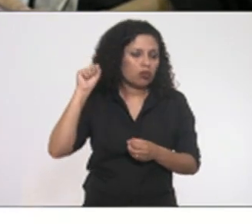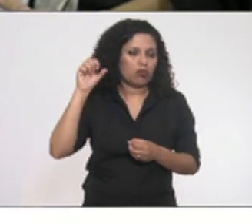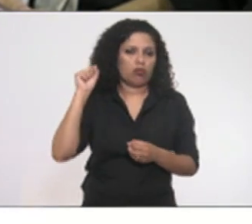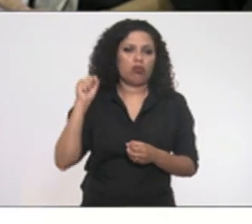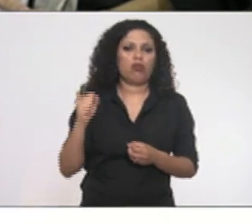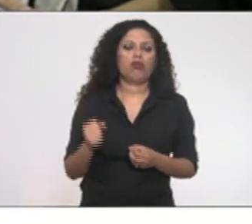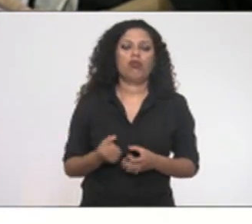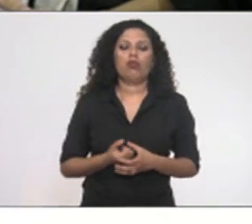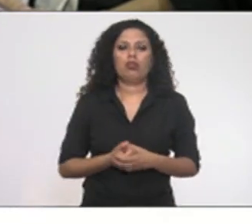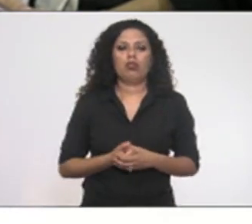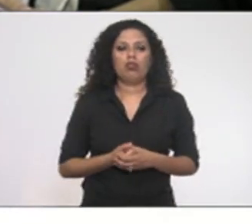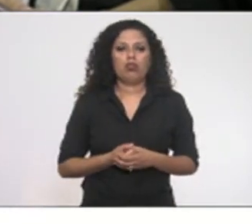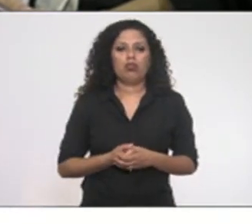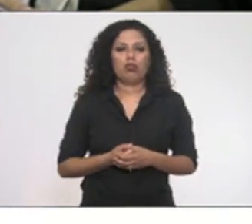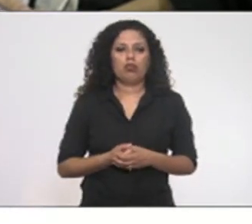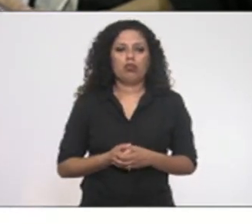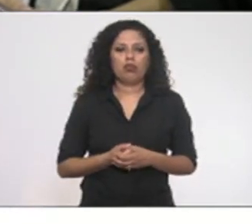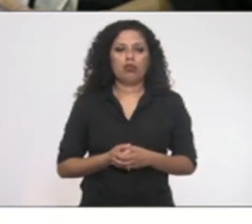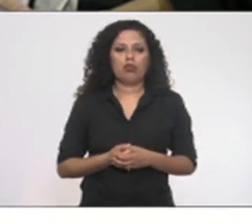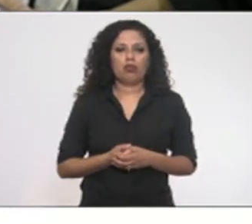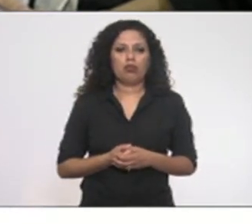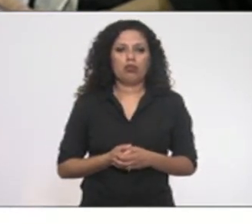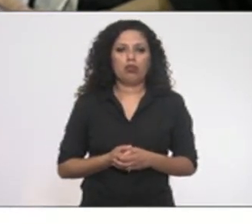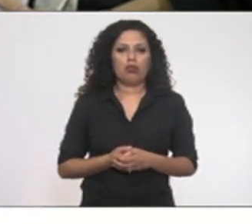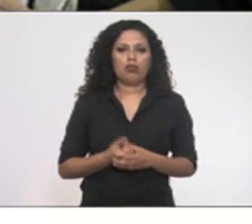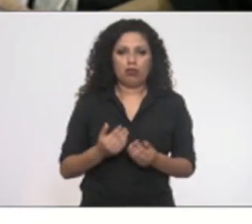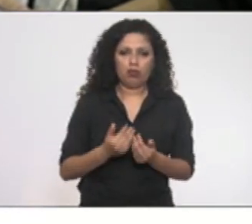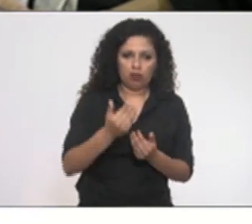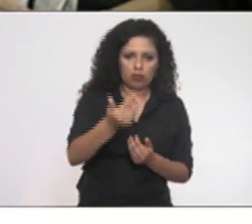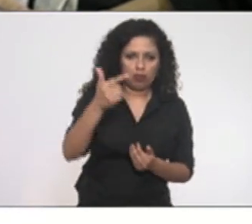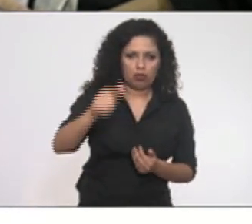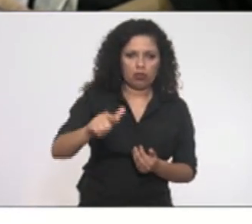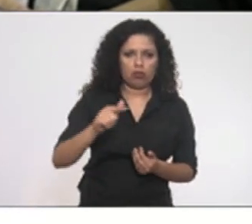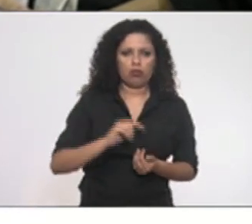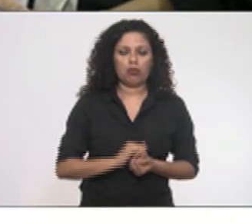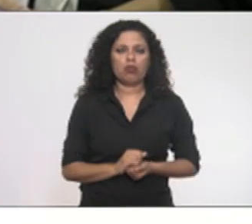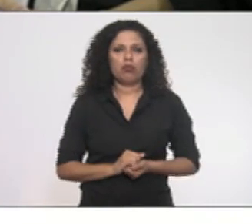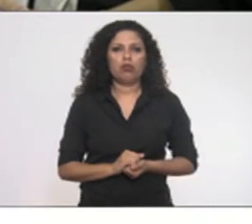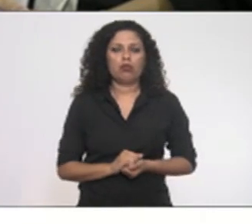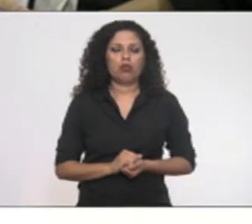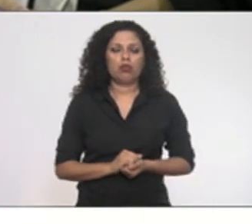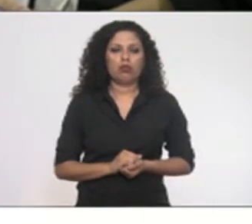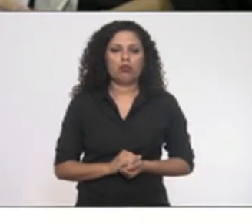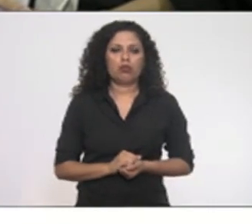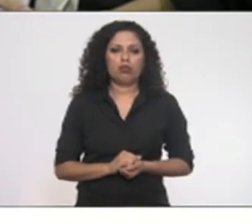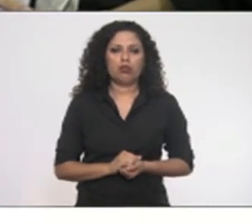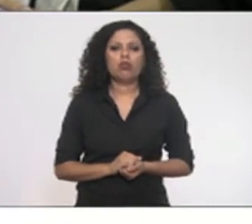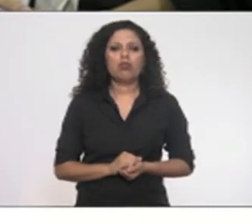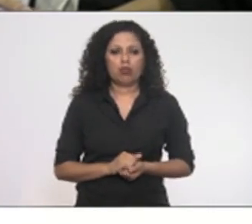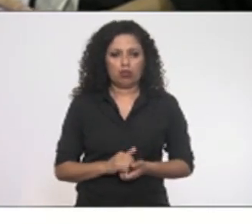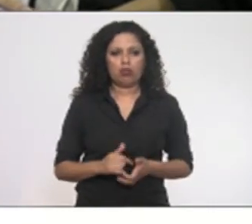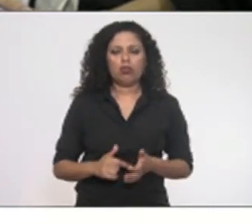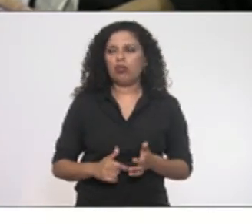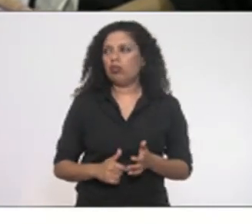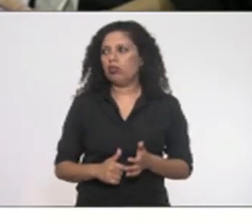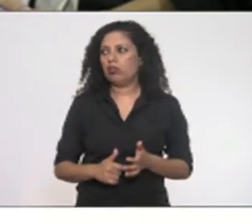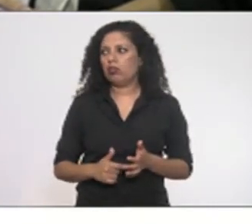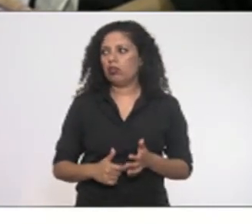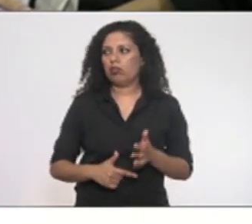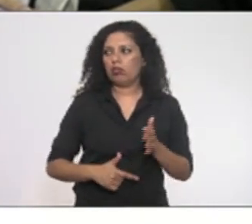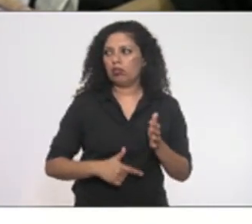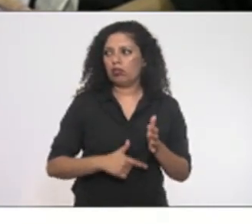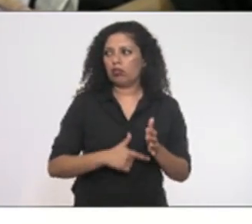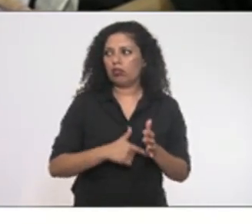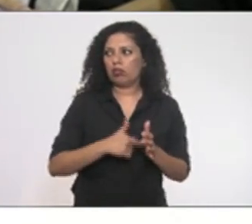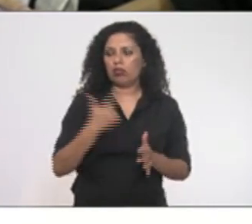quantidade de gás está sendo muito grande, está sendo reinjetada. Eles têm que escoar alguma coisa. Segundo estudos da EPS, se eu não me engano, acho que